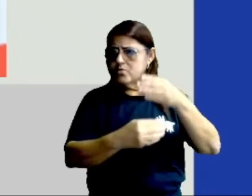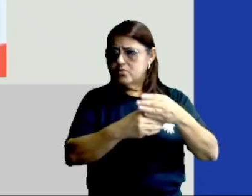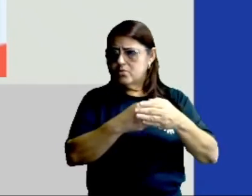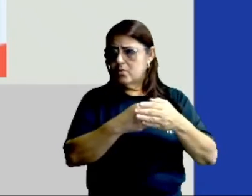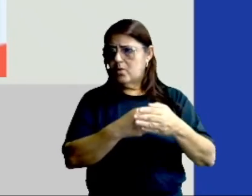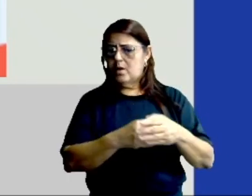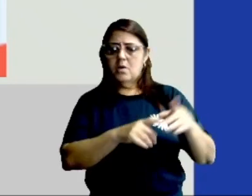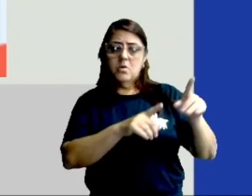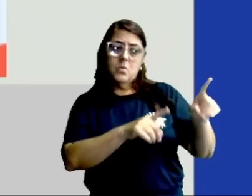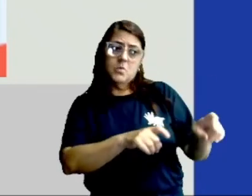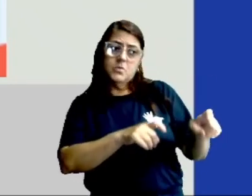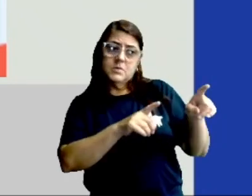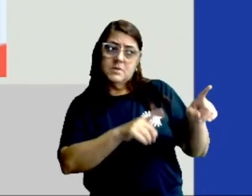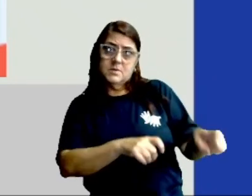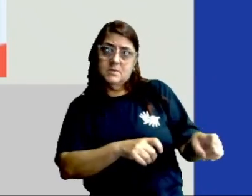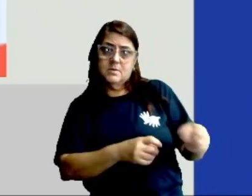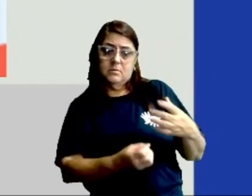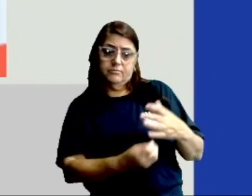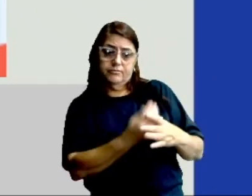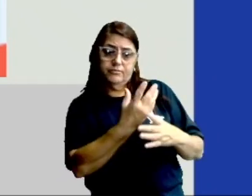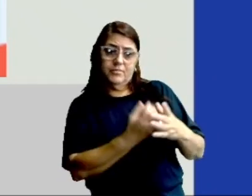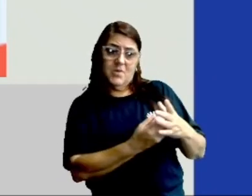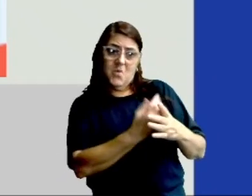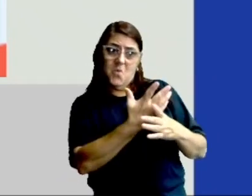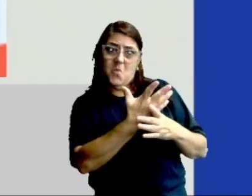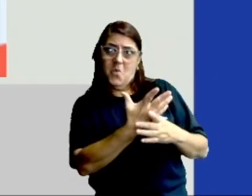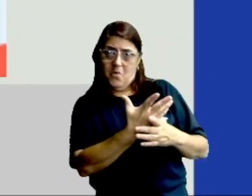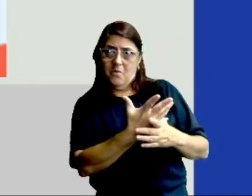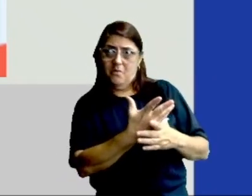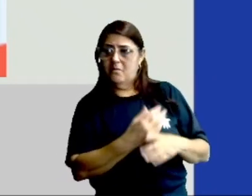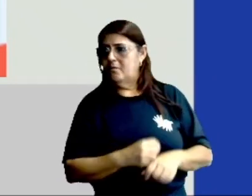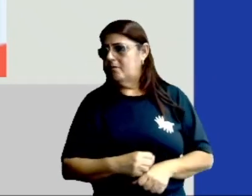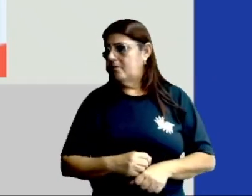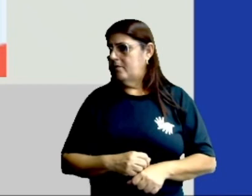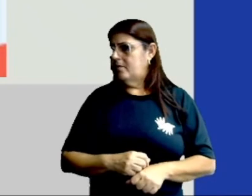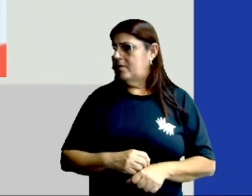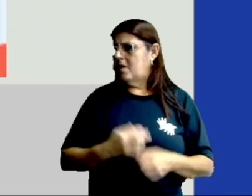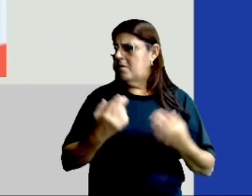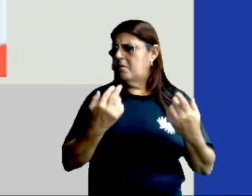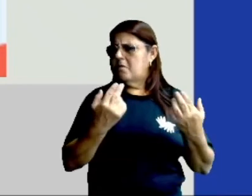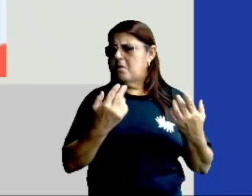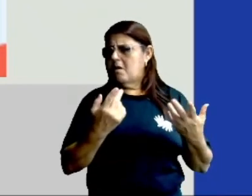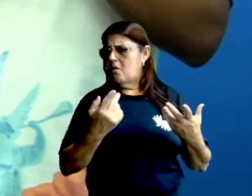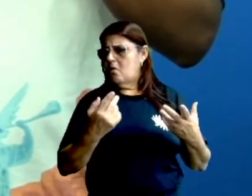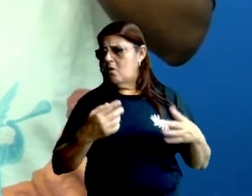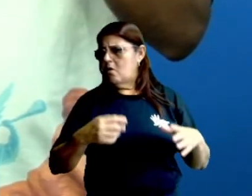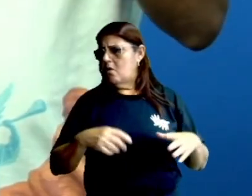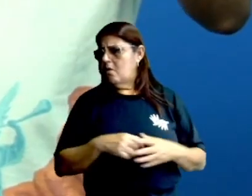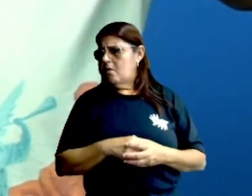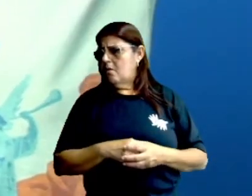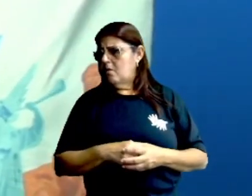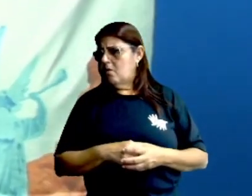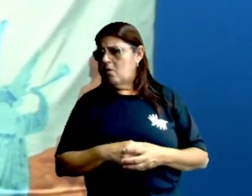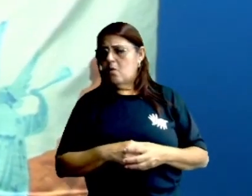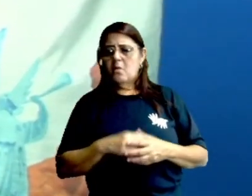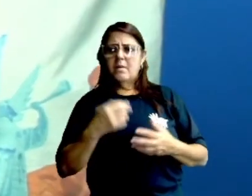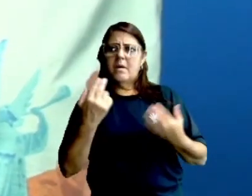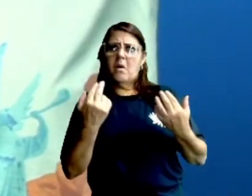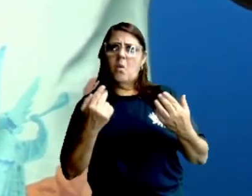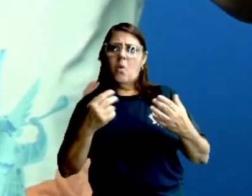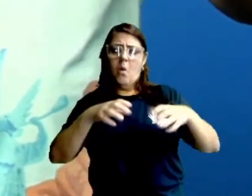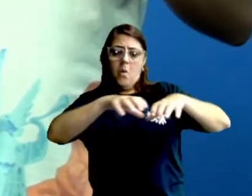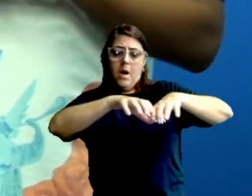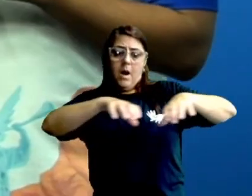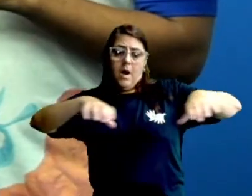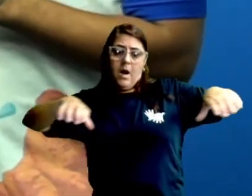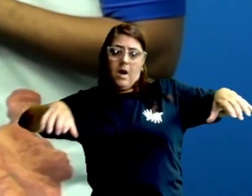terraço agrícola. Essa forma, como percebam que eles constroem, é como se fosse um campo de futebol,